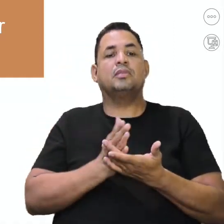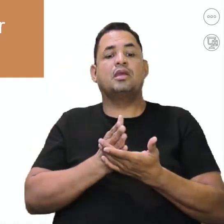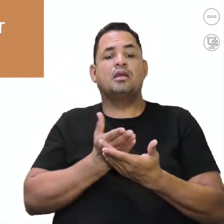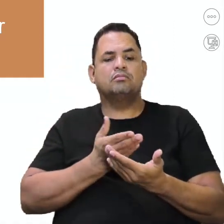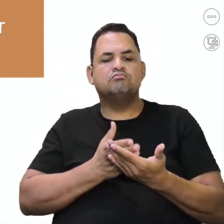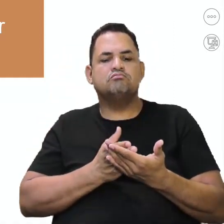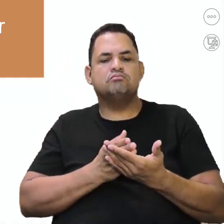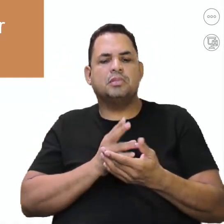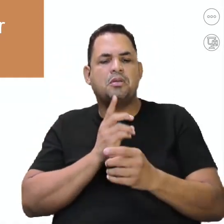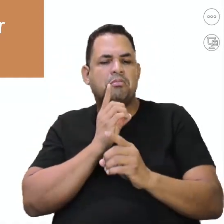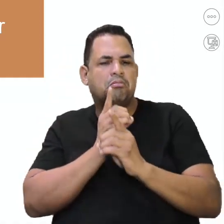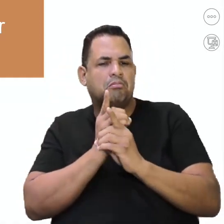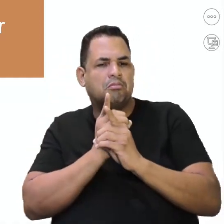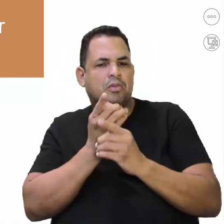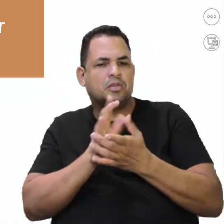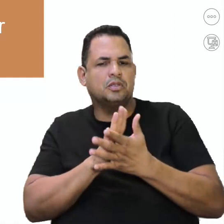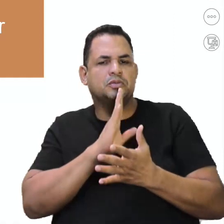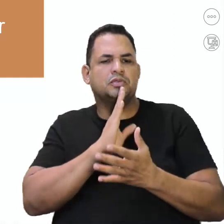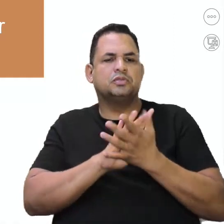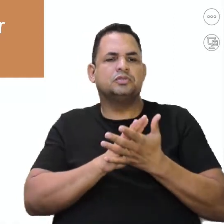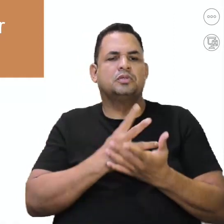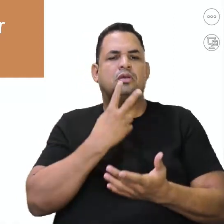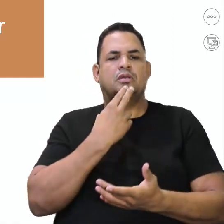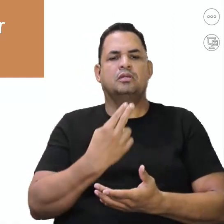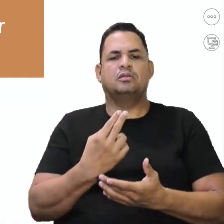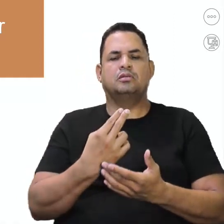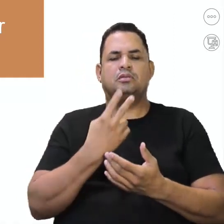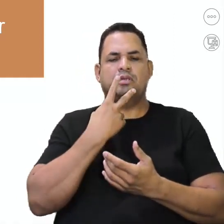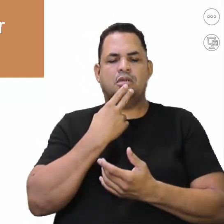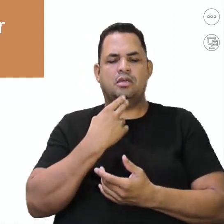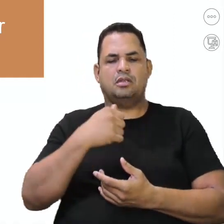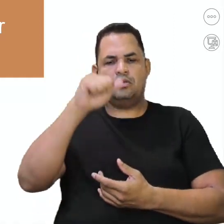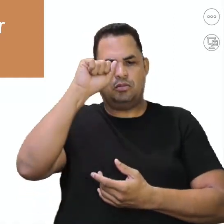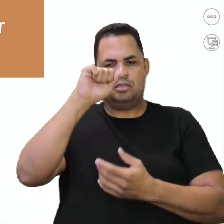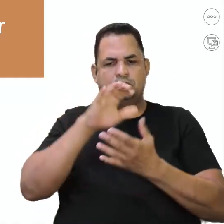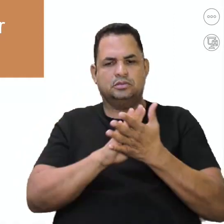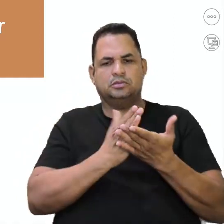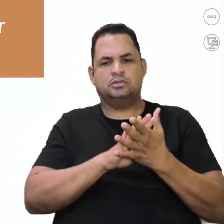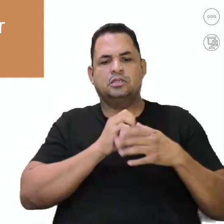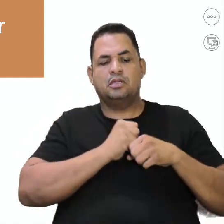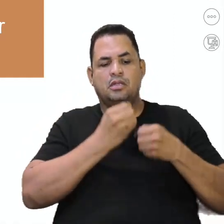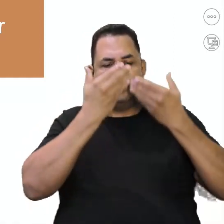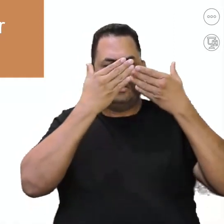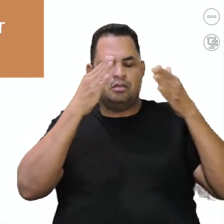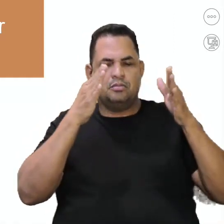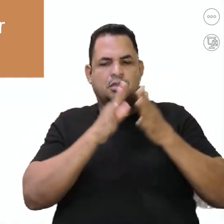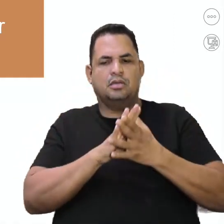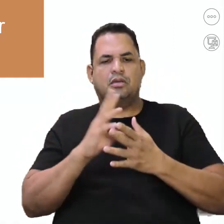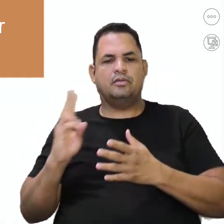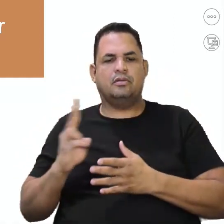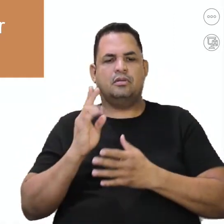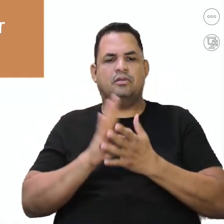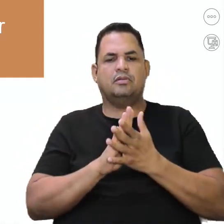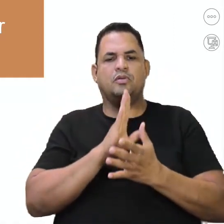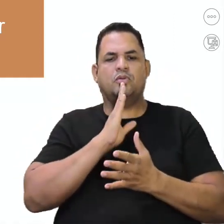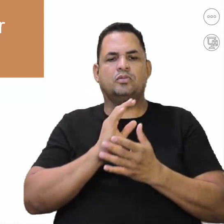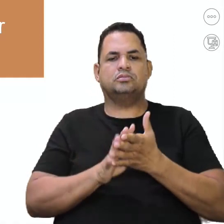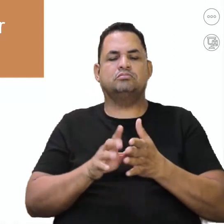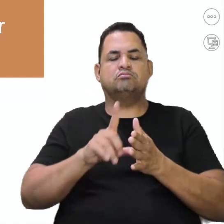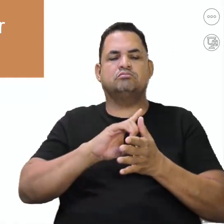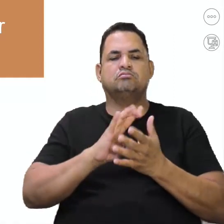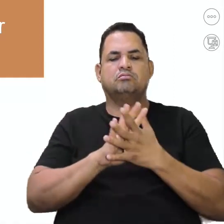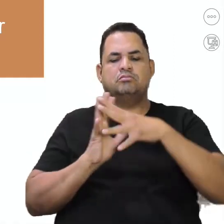aos conhecimentos sobre as linguagens como forma de ampliar e valorizar seu conhecimento prévio